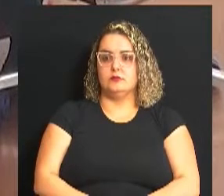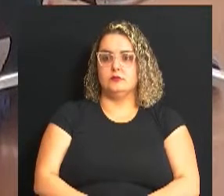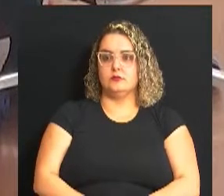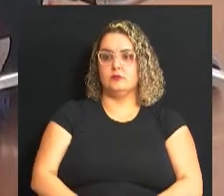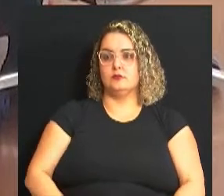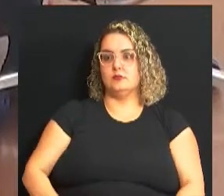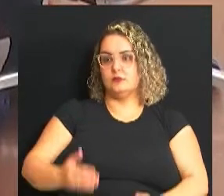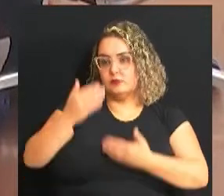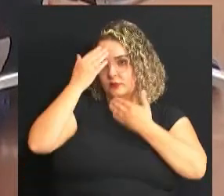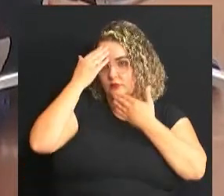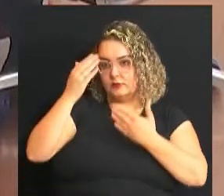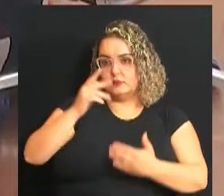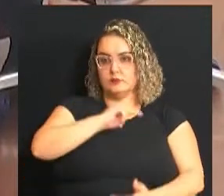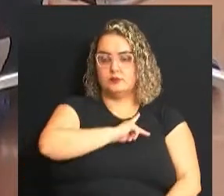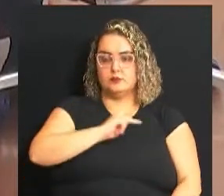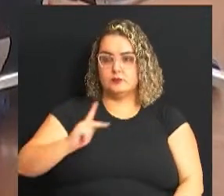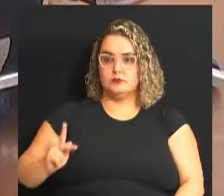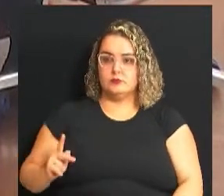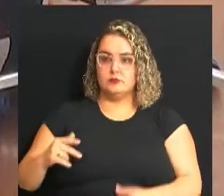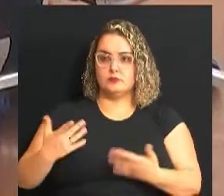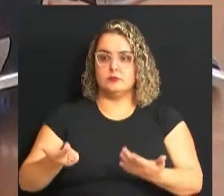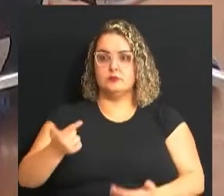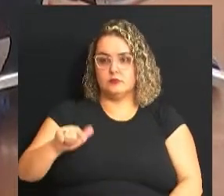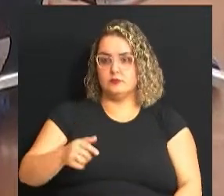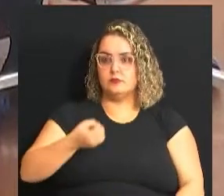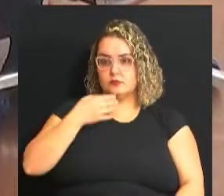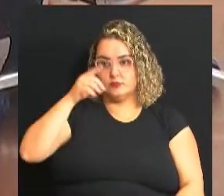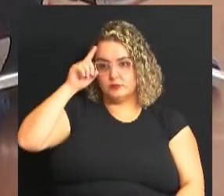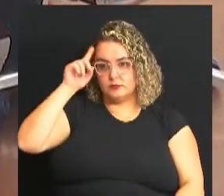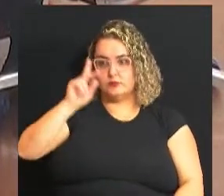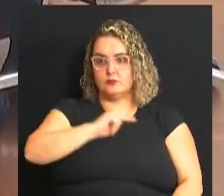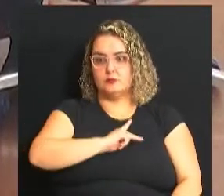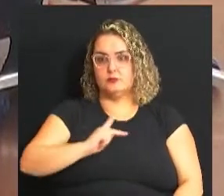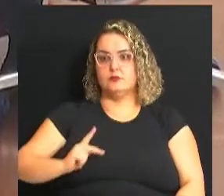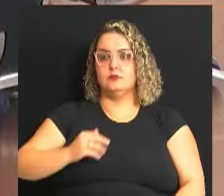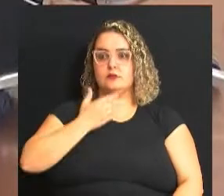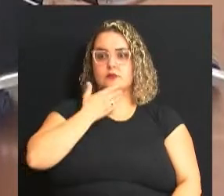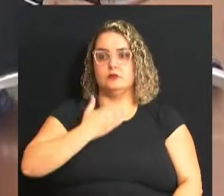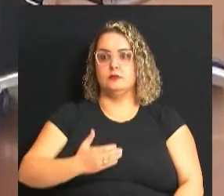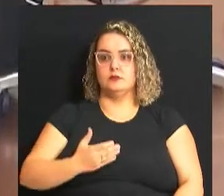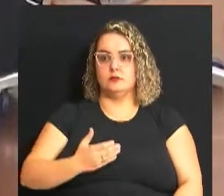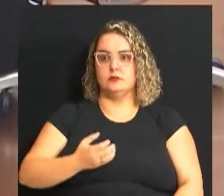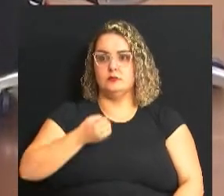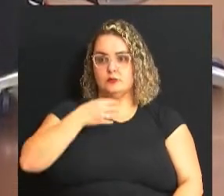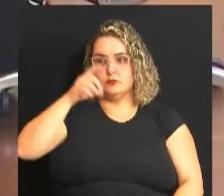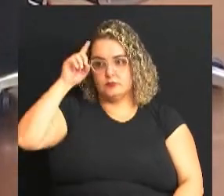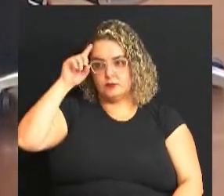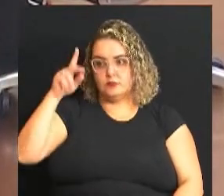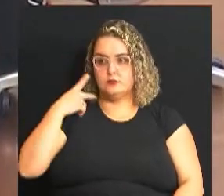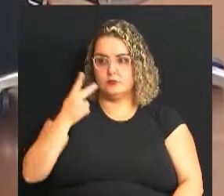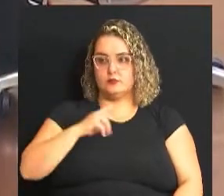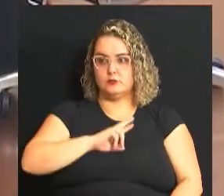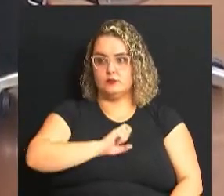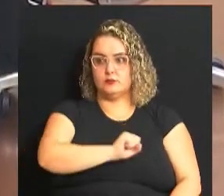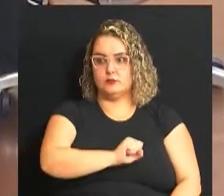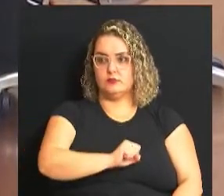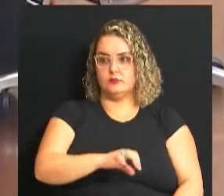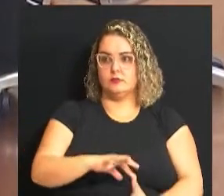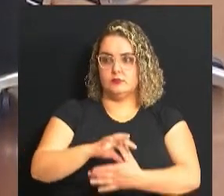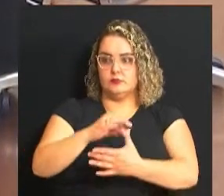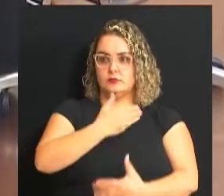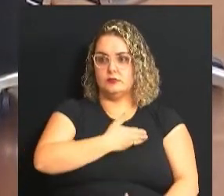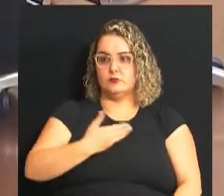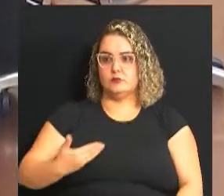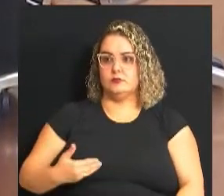Obrigada, presidente. Então, mais uma vez, né, bom dia, presidente Carmo Luiz. Bom dia, o vereador Rossini, líder do governo, que acompanha